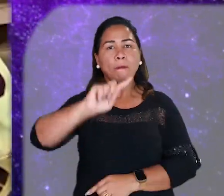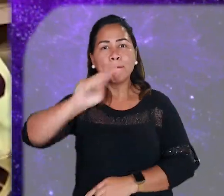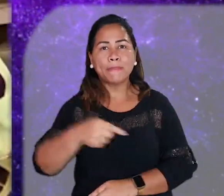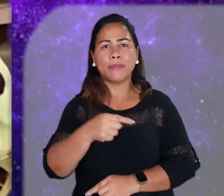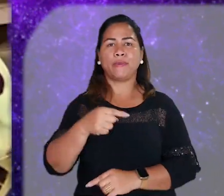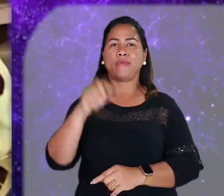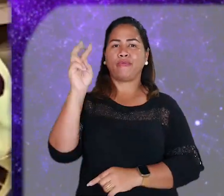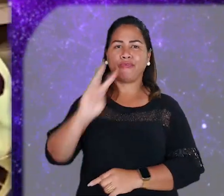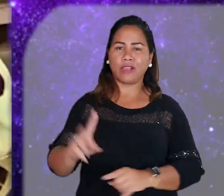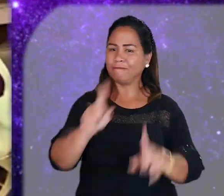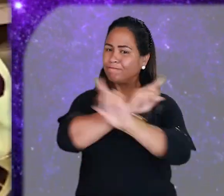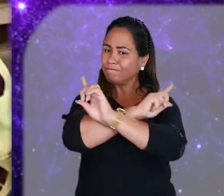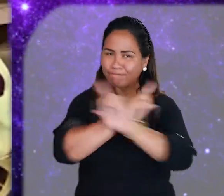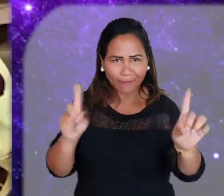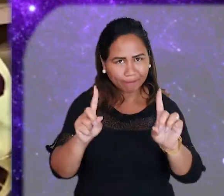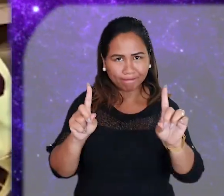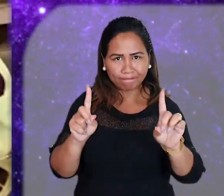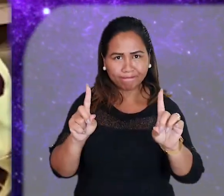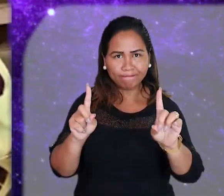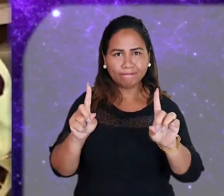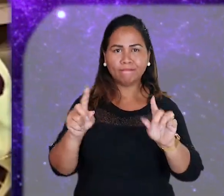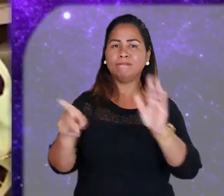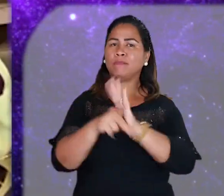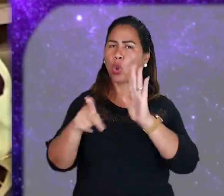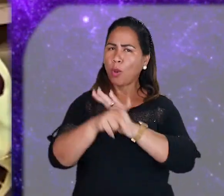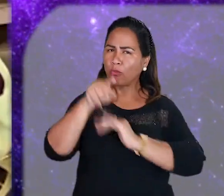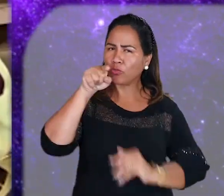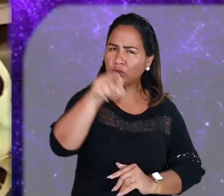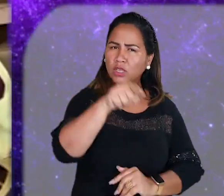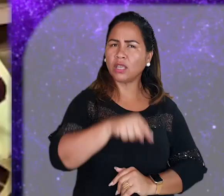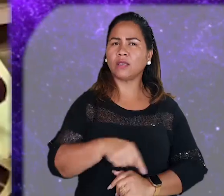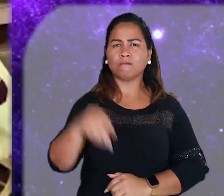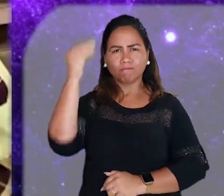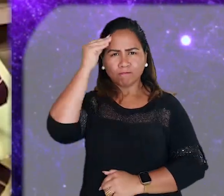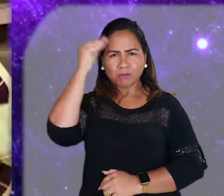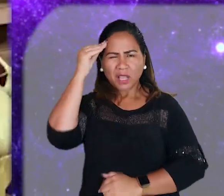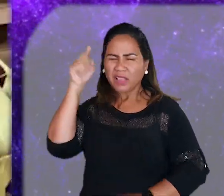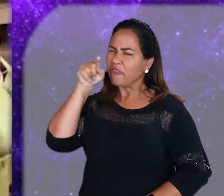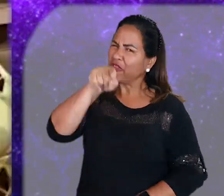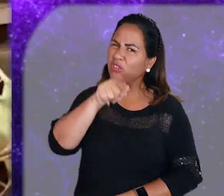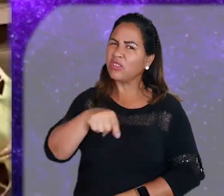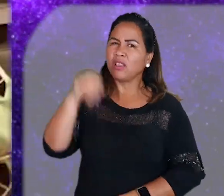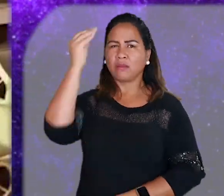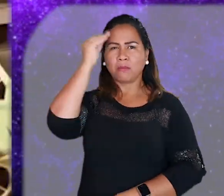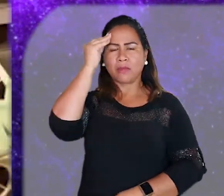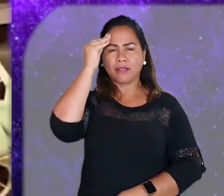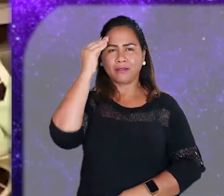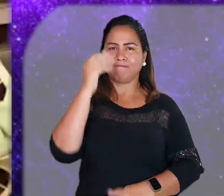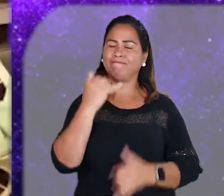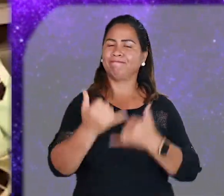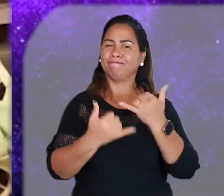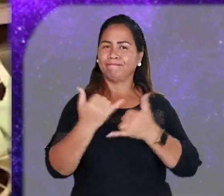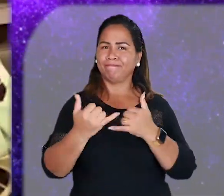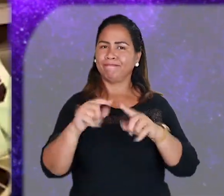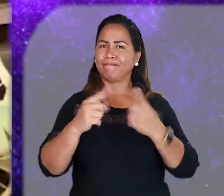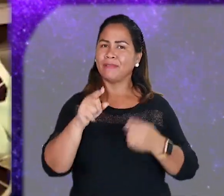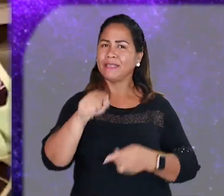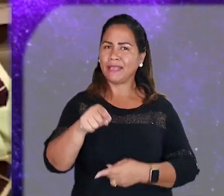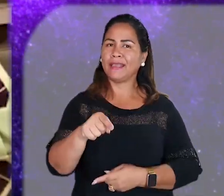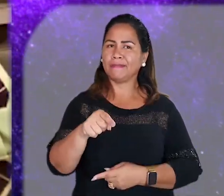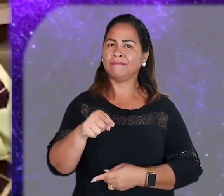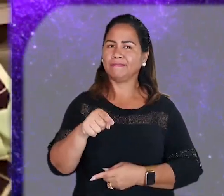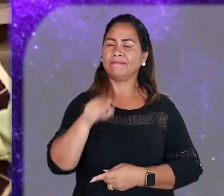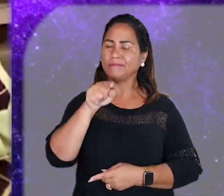mil vezes não vem de vocês Você é culpada por isso